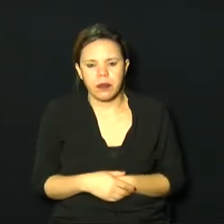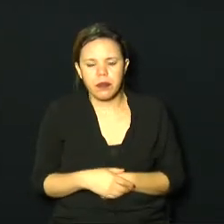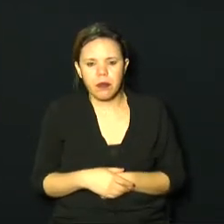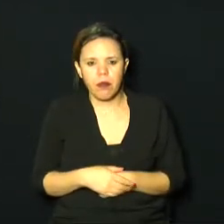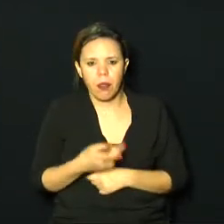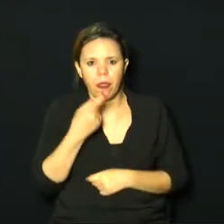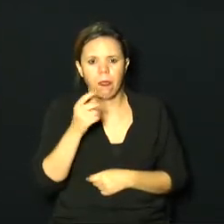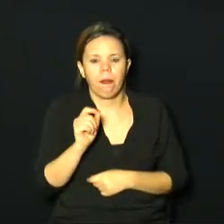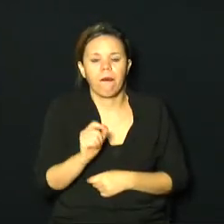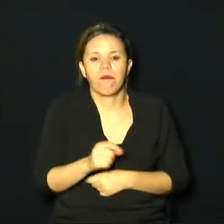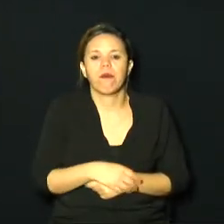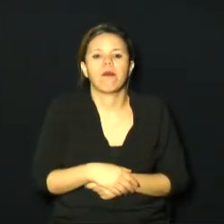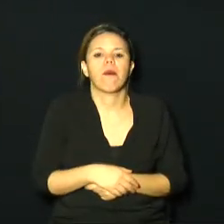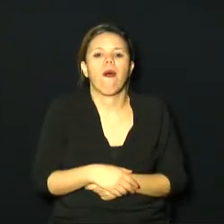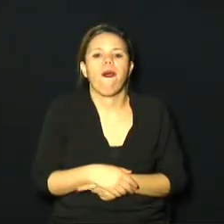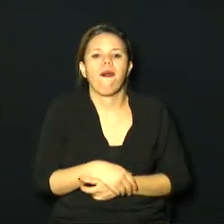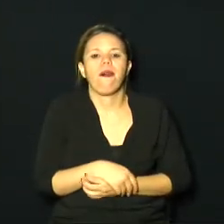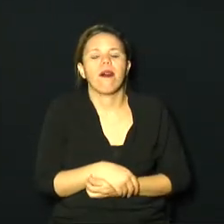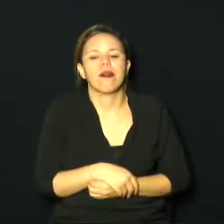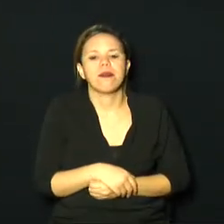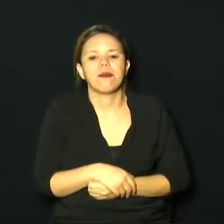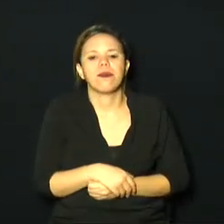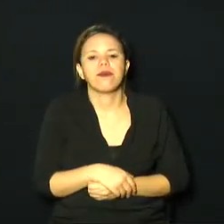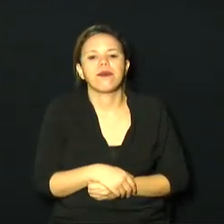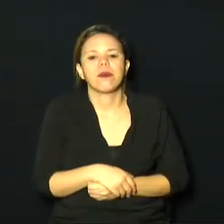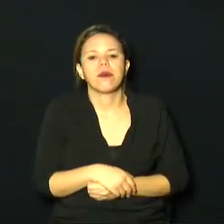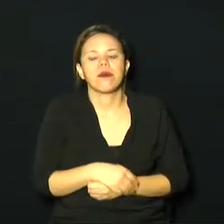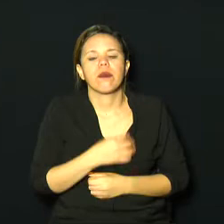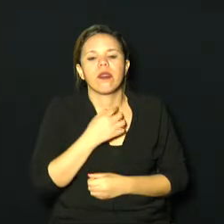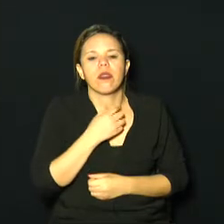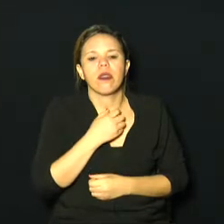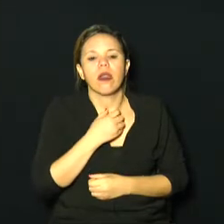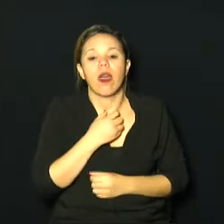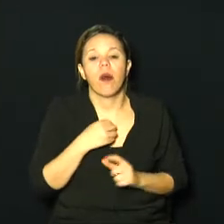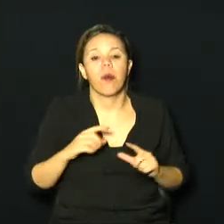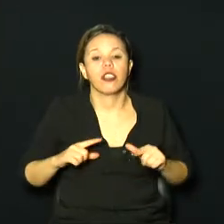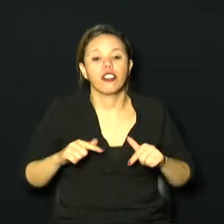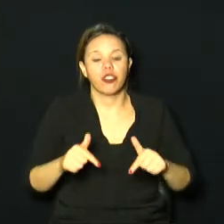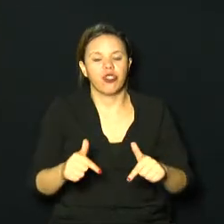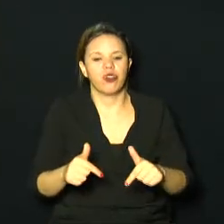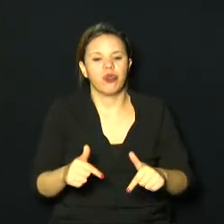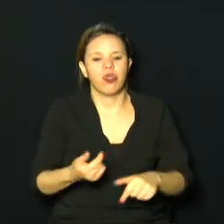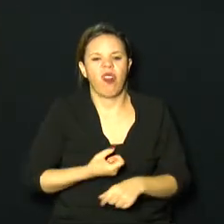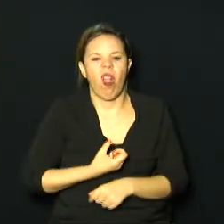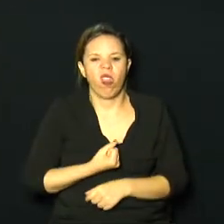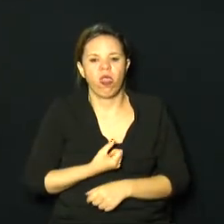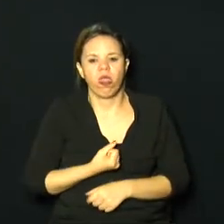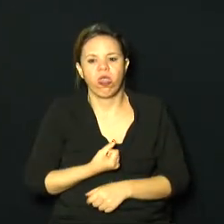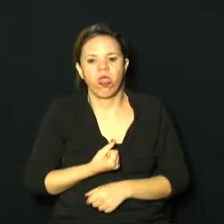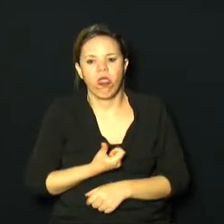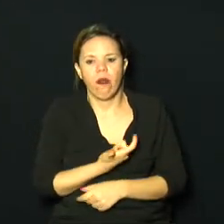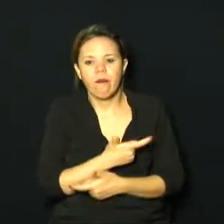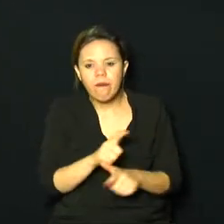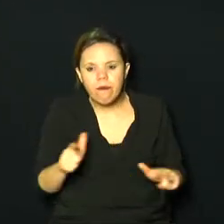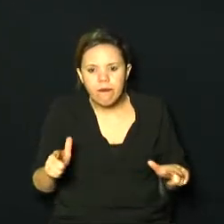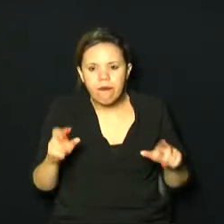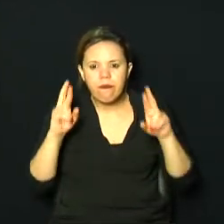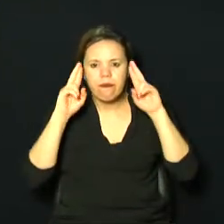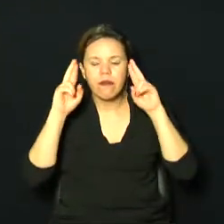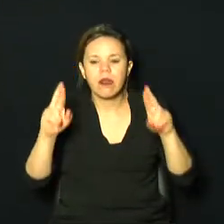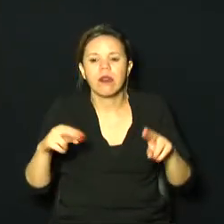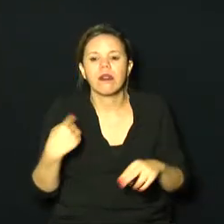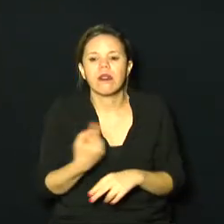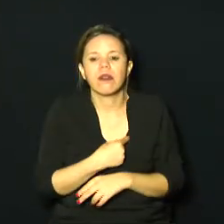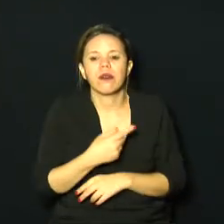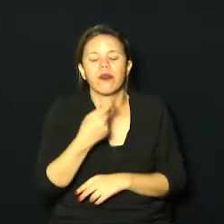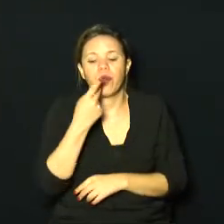que é uma postura negligente, covarde, irresponsável, O que a gente pode